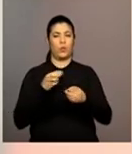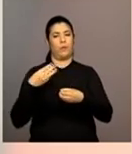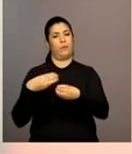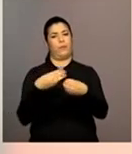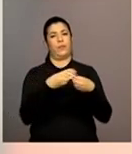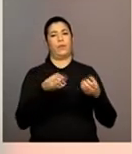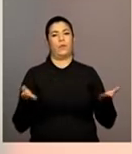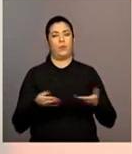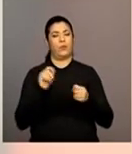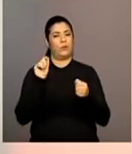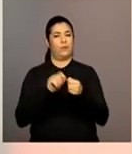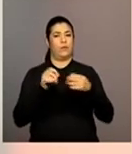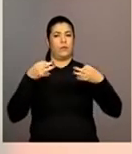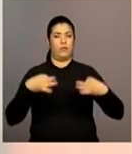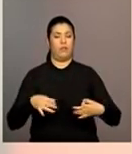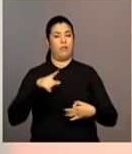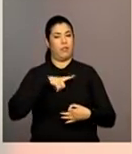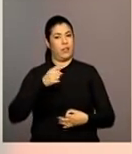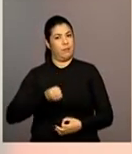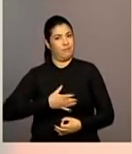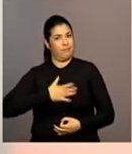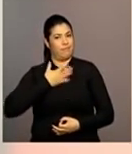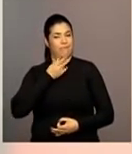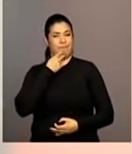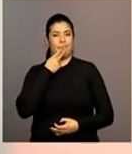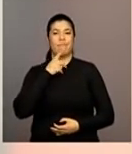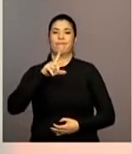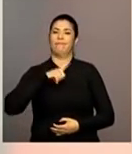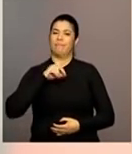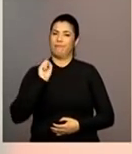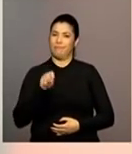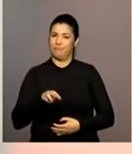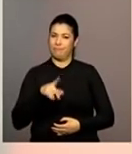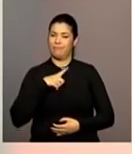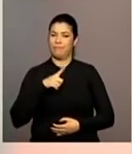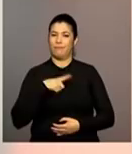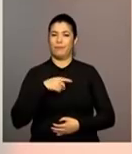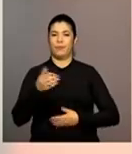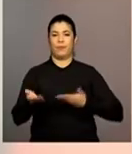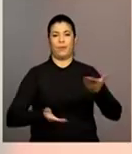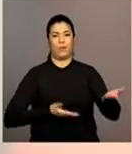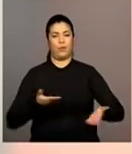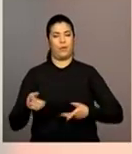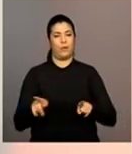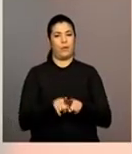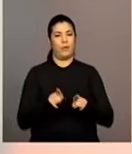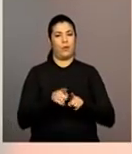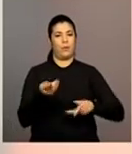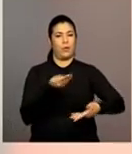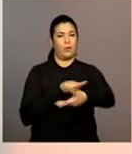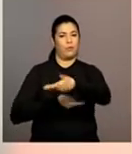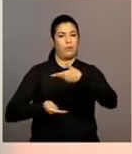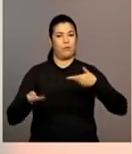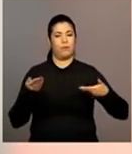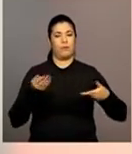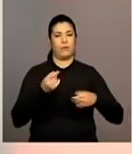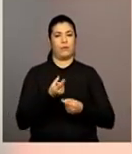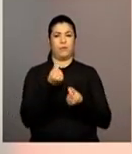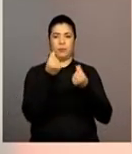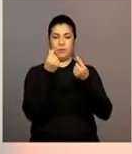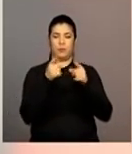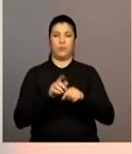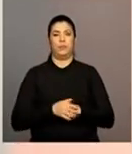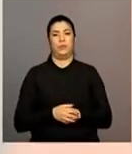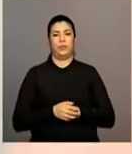hoje a gente já tem o prazer de dizer que ela está né tanto em termos de serviços quanto em termos de transferências de renda eh